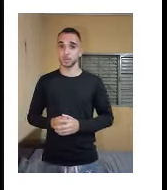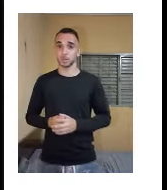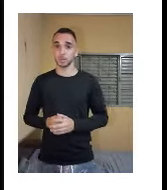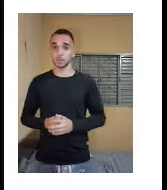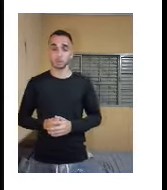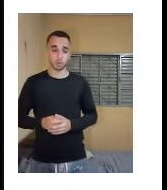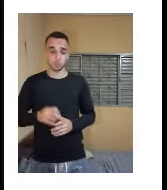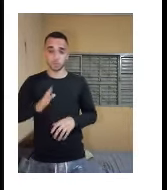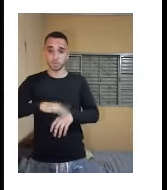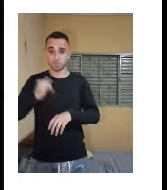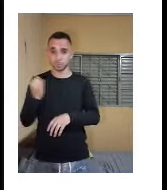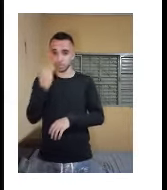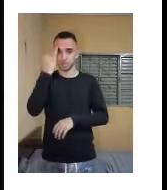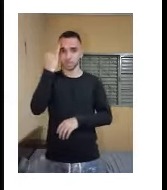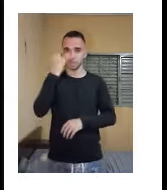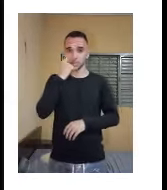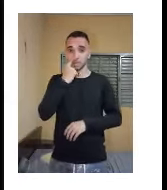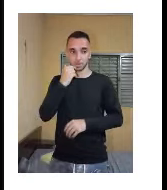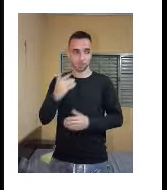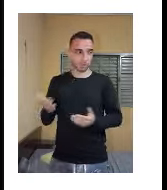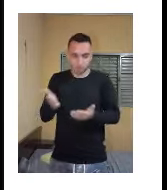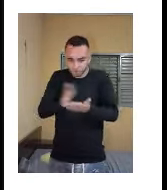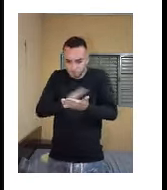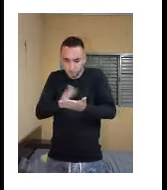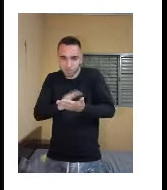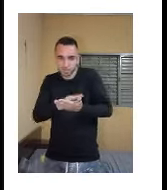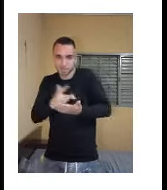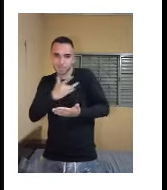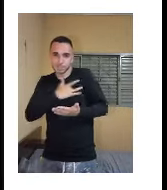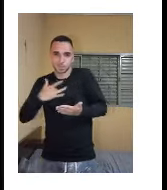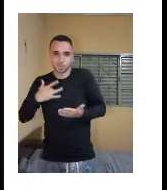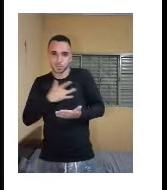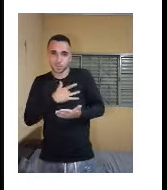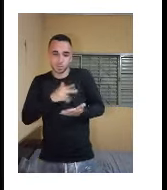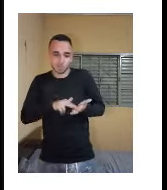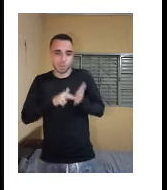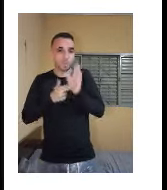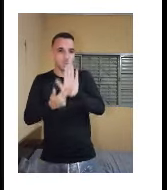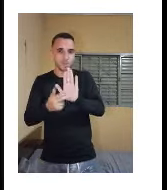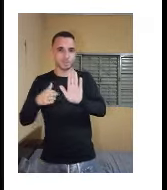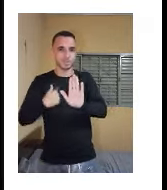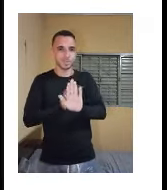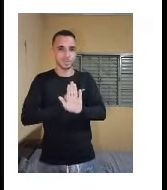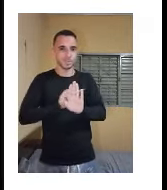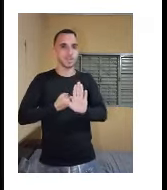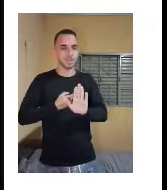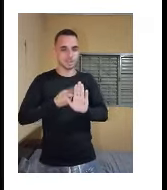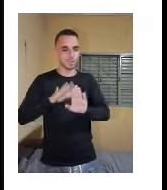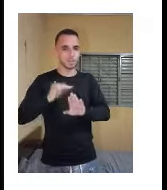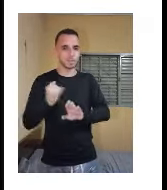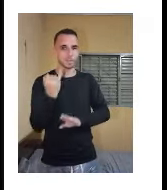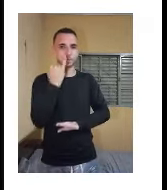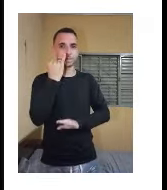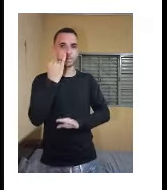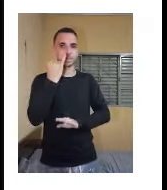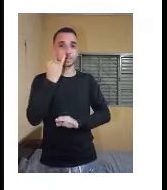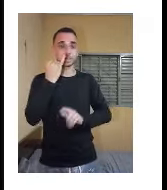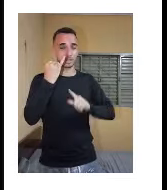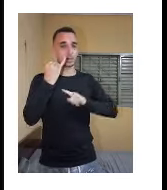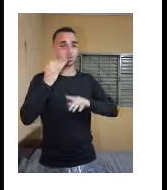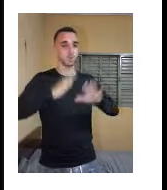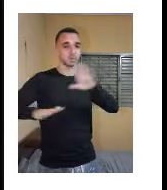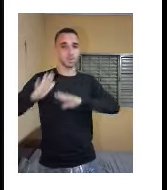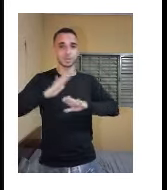relacionado do mundo, né, aponta que a mudança do clima é uma das maiores ameaças globais à saúde do século